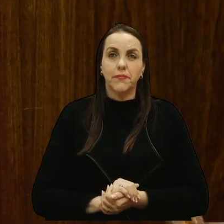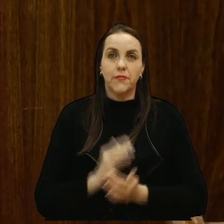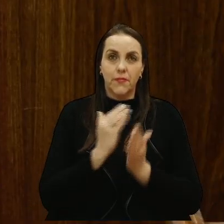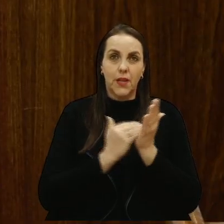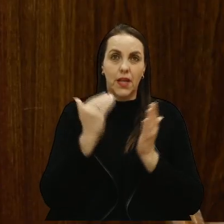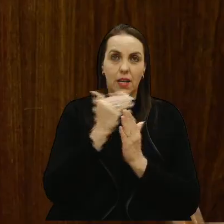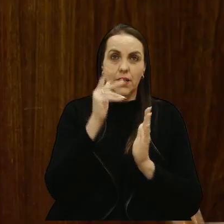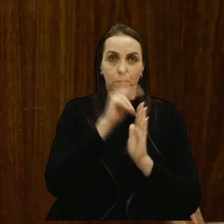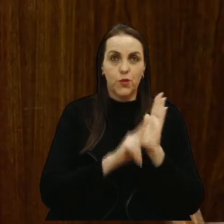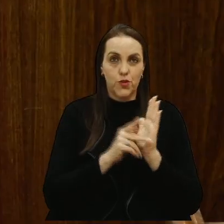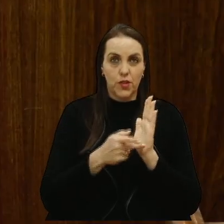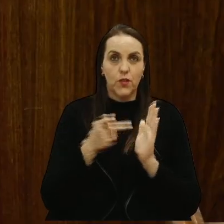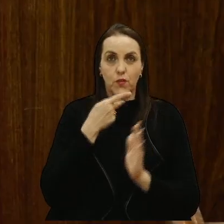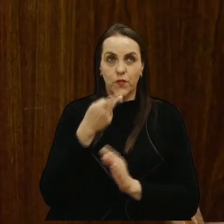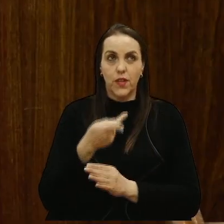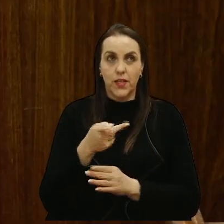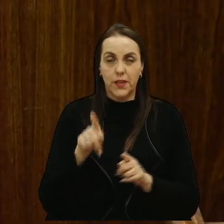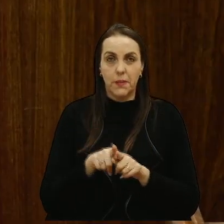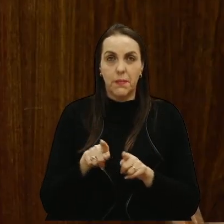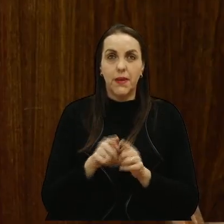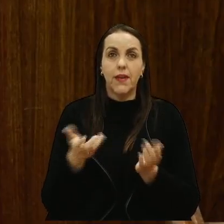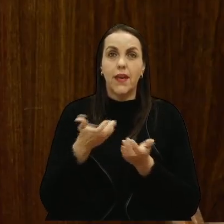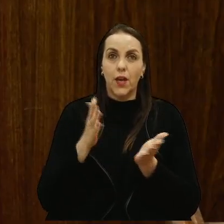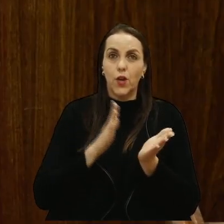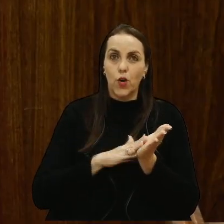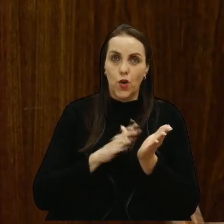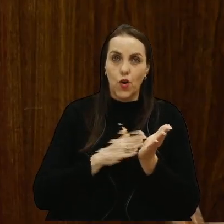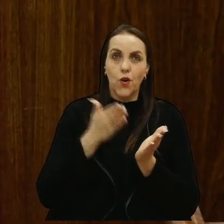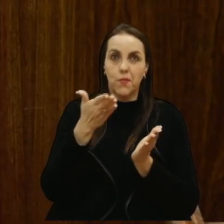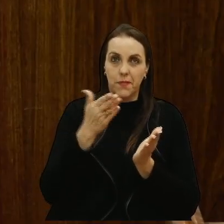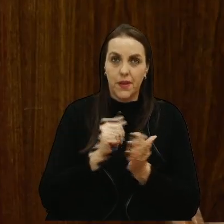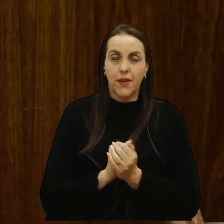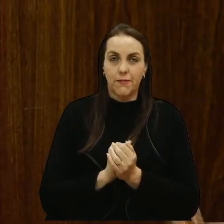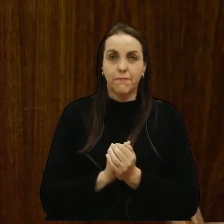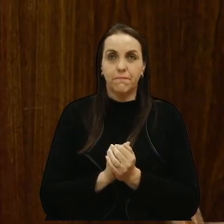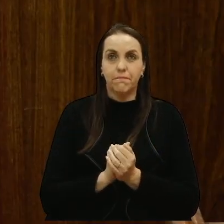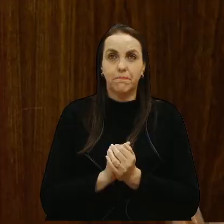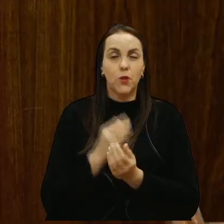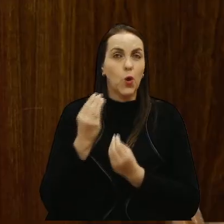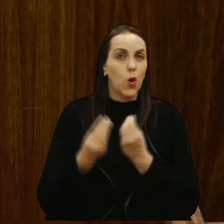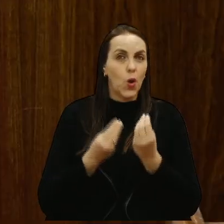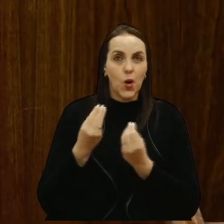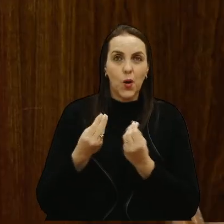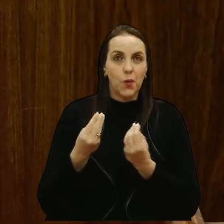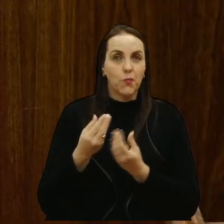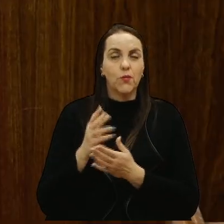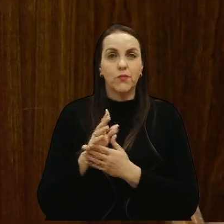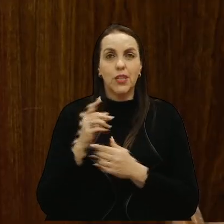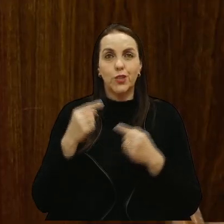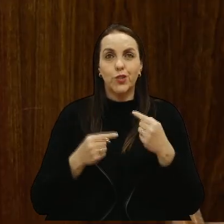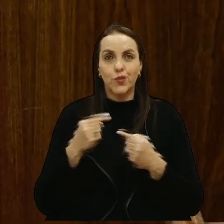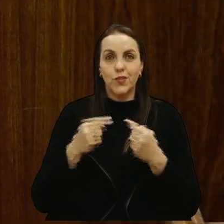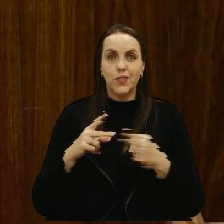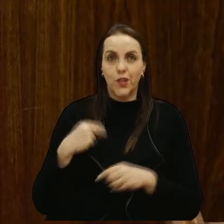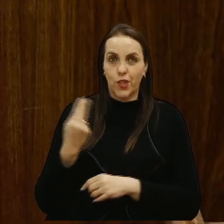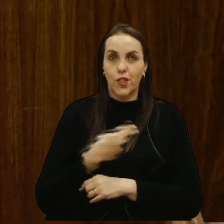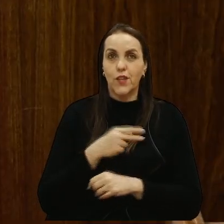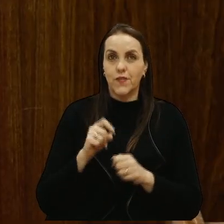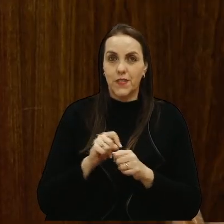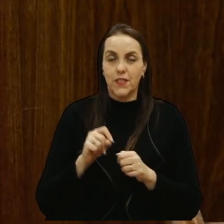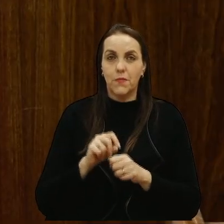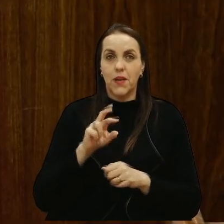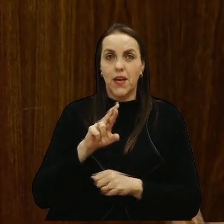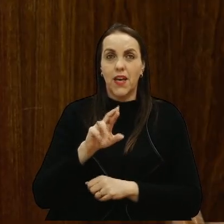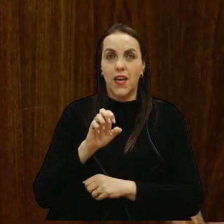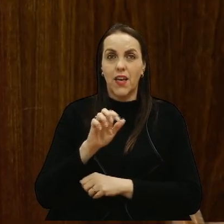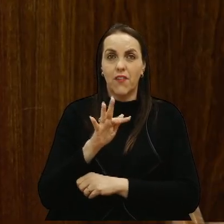projeto citado aí, quero lhe cobrar ou saber como anda aquela discussão que a gente fez sobre o refis